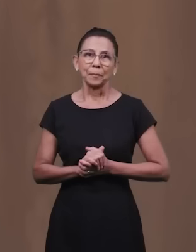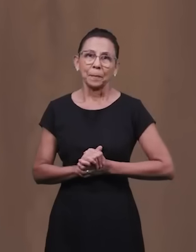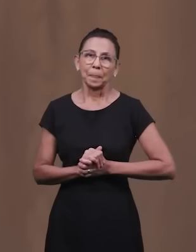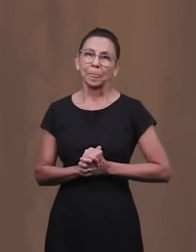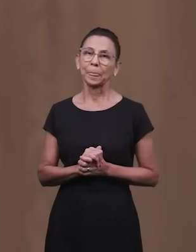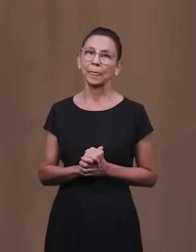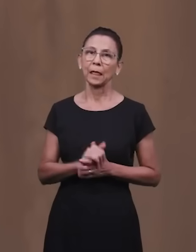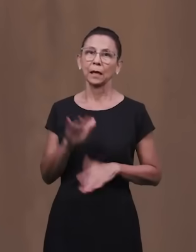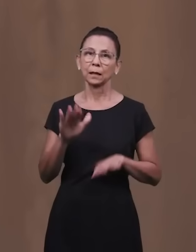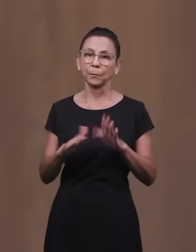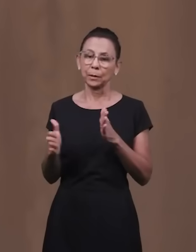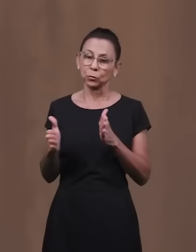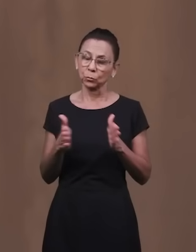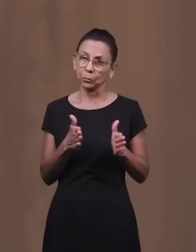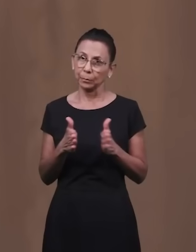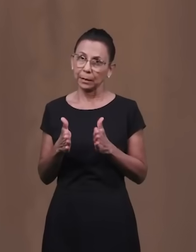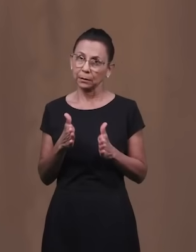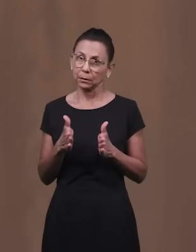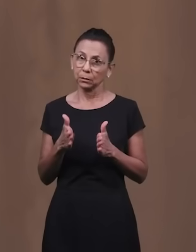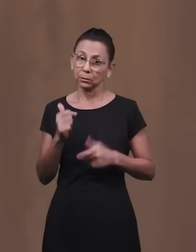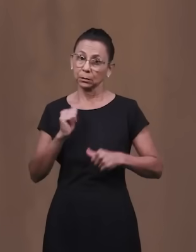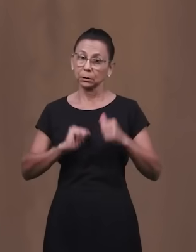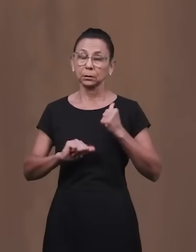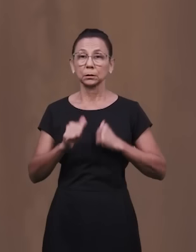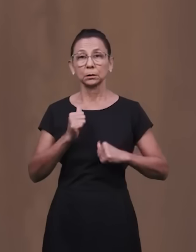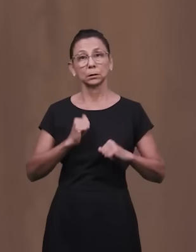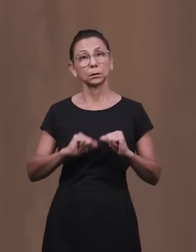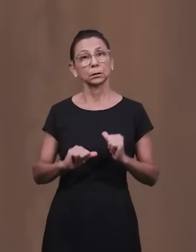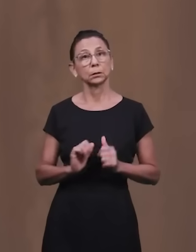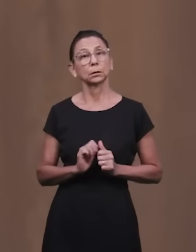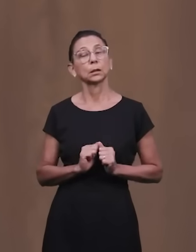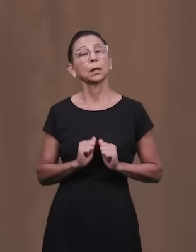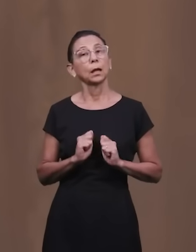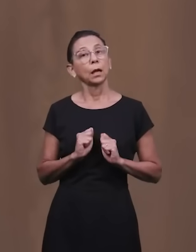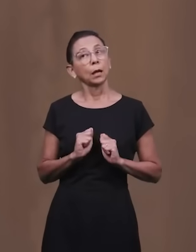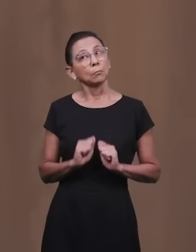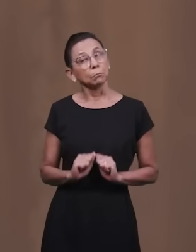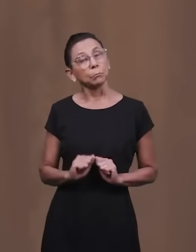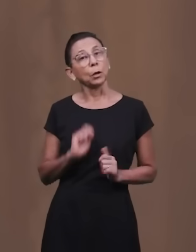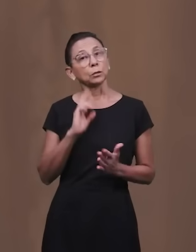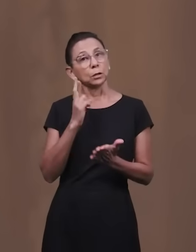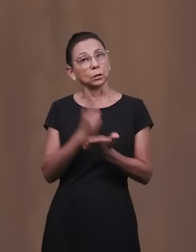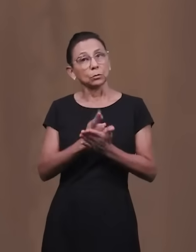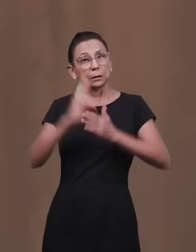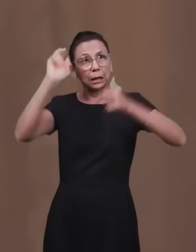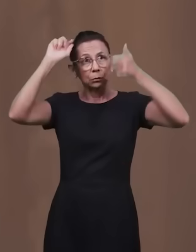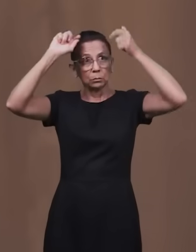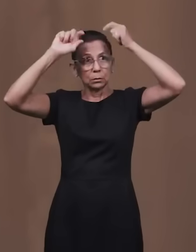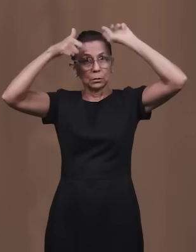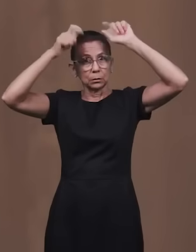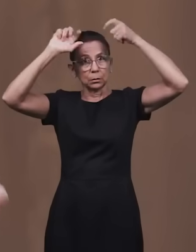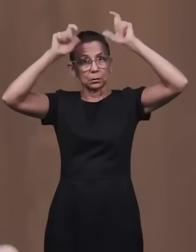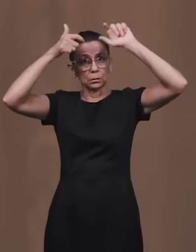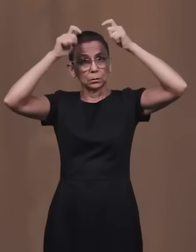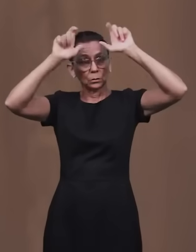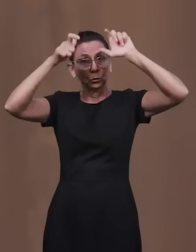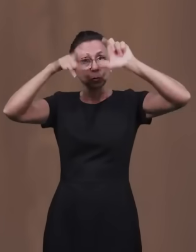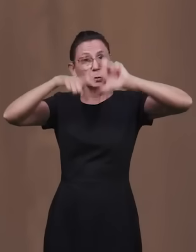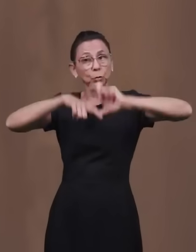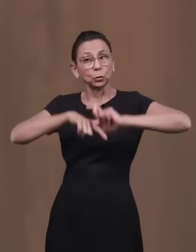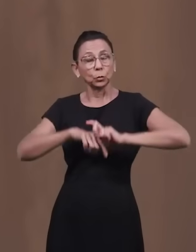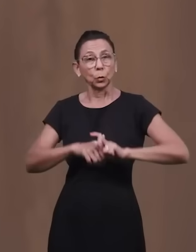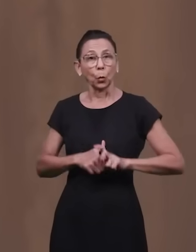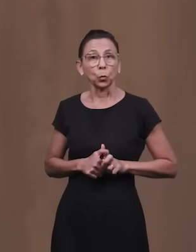intensidade, esses sintomas podem sim causar um transtorno, porque ao invés de colocar um motivo para